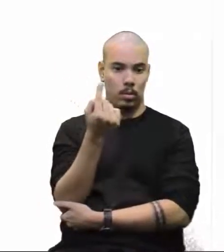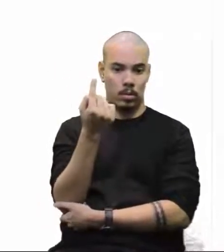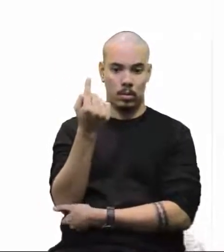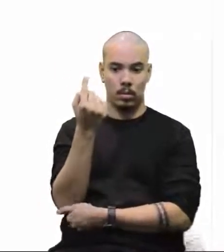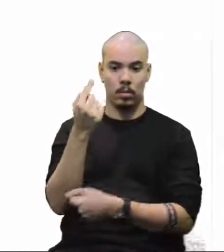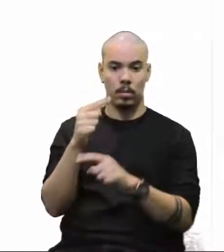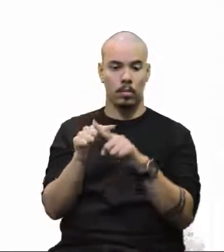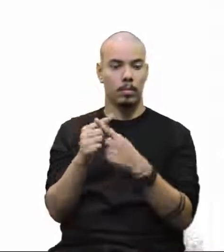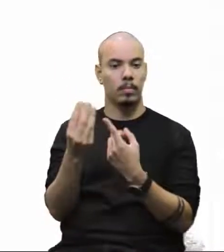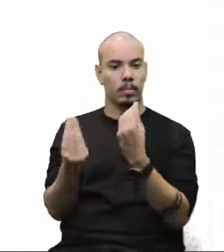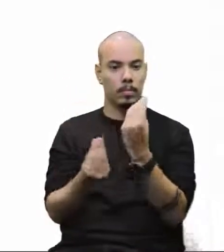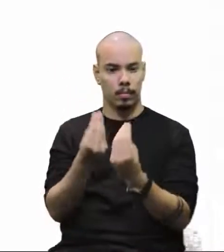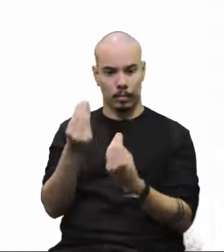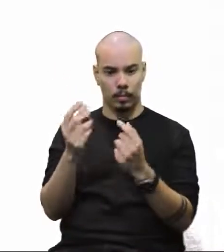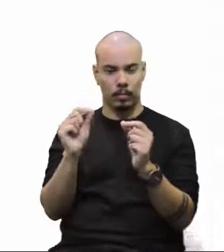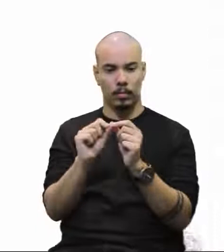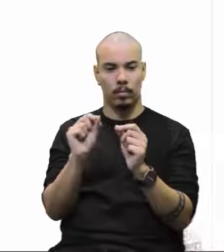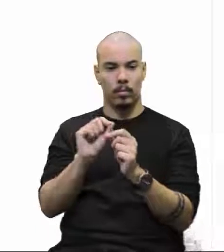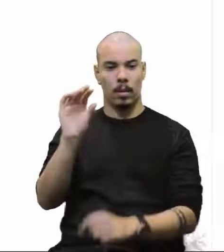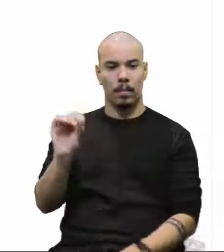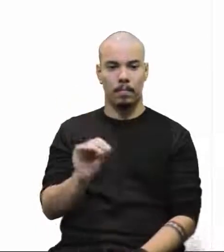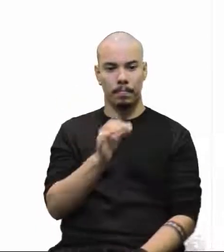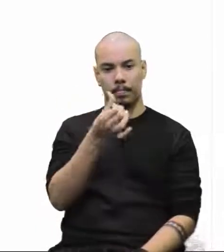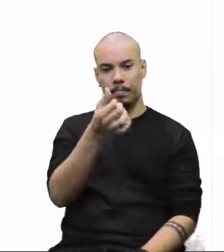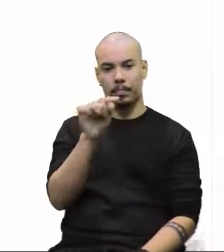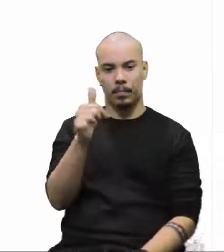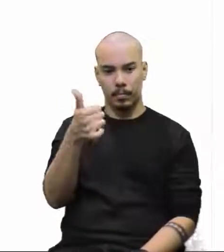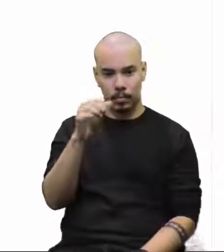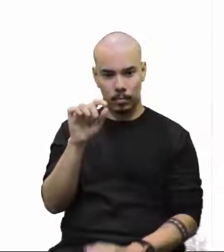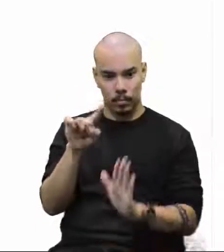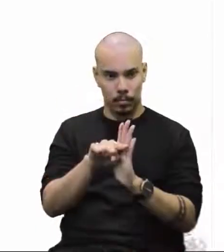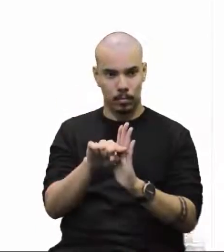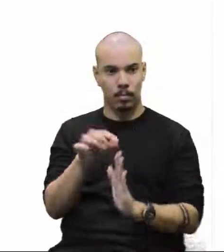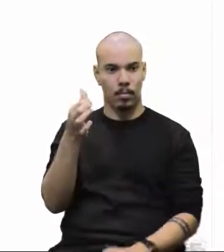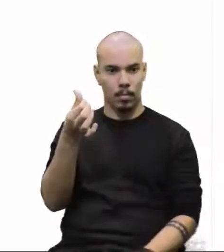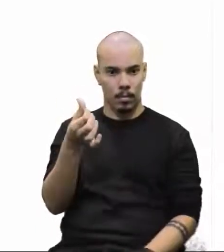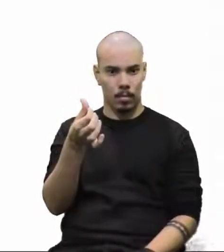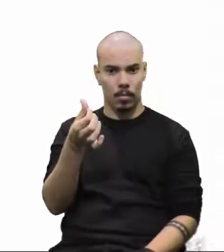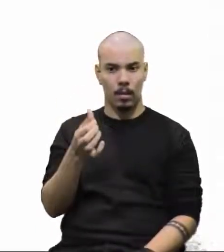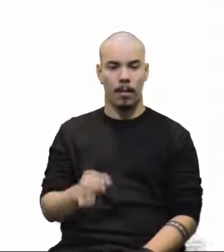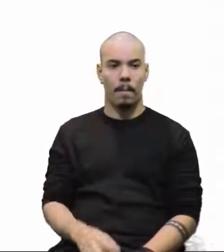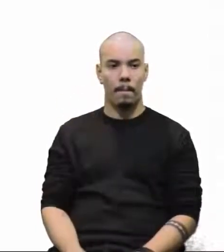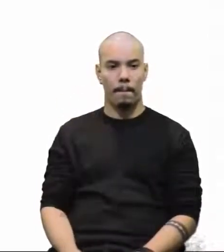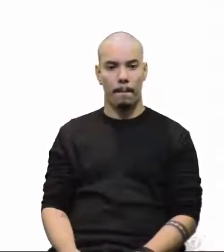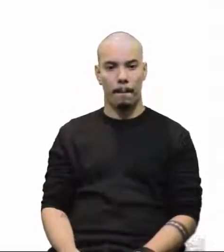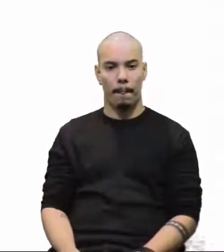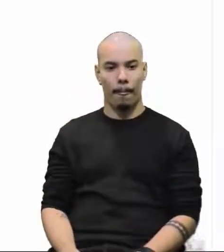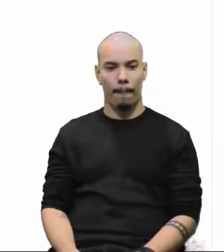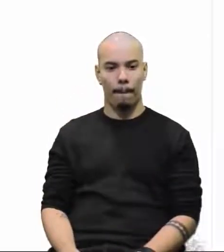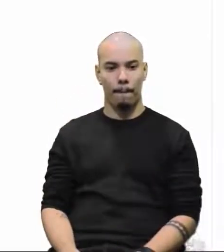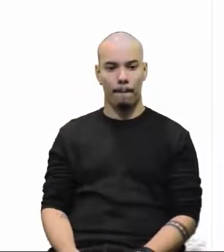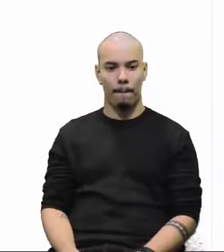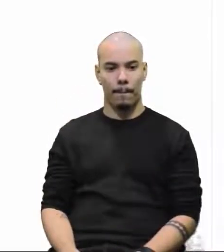Mas como? Passando 6 vezes 10 a menos 6. Deixa eu apagar aqui para ficar mais visível. Mas no primeiro e segundo ano nós fizemos